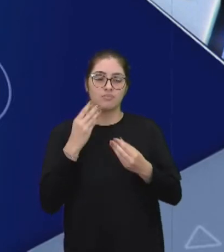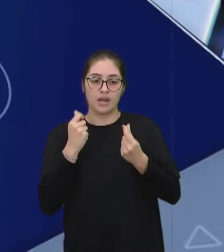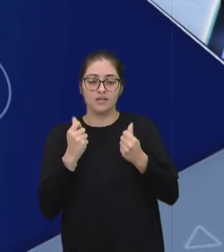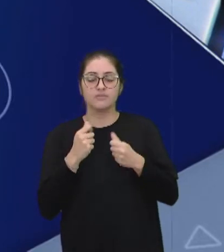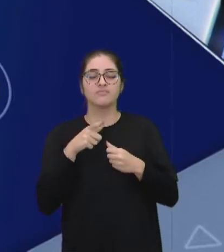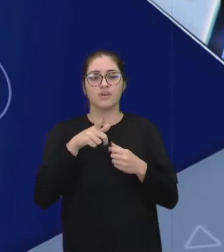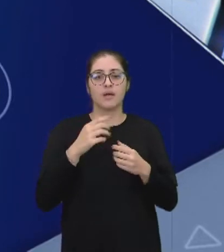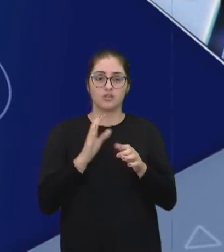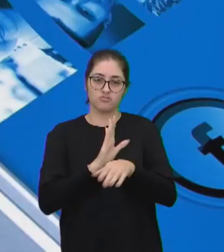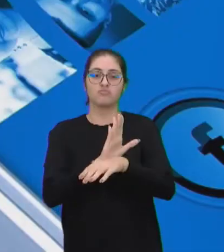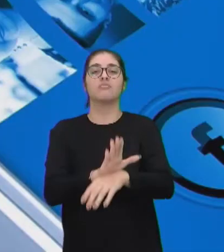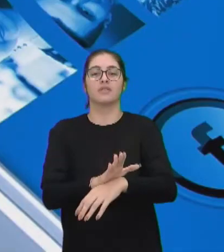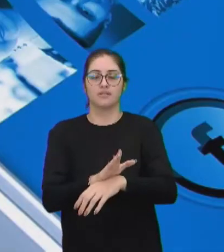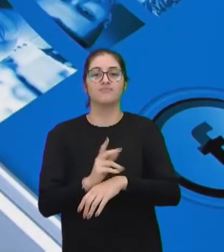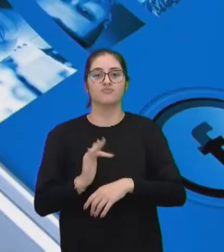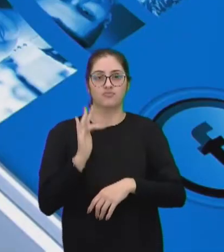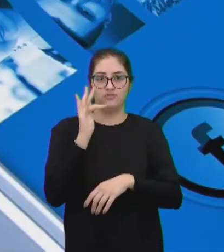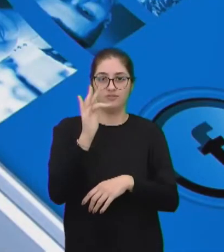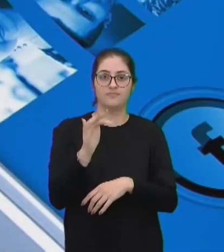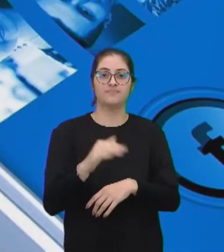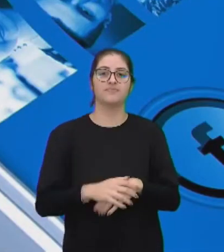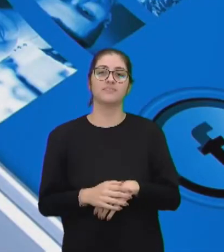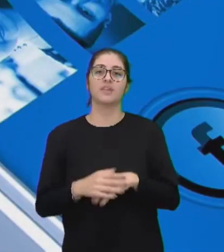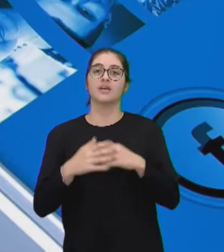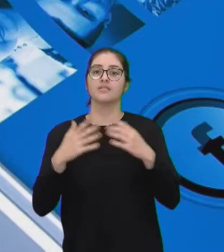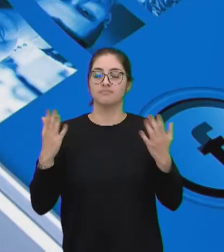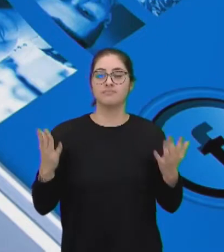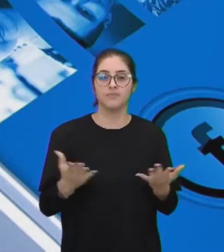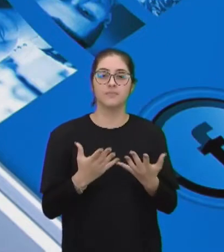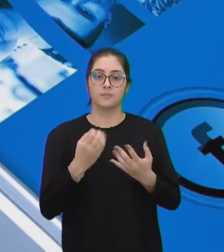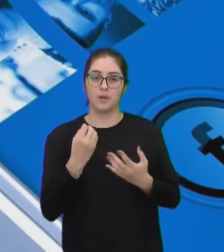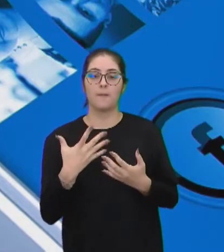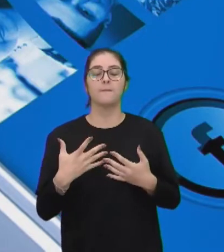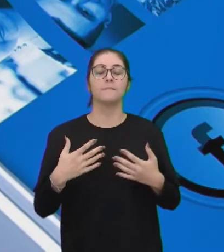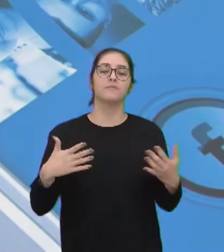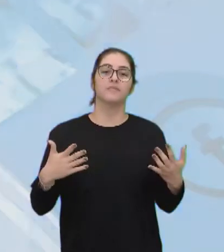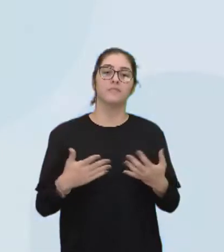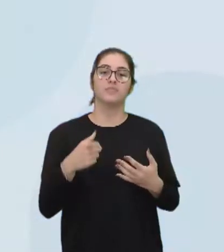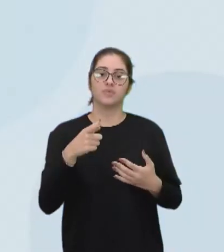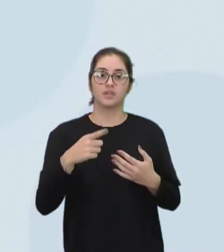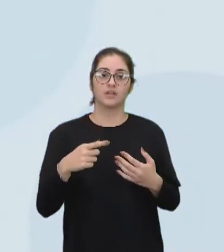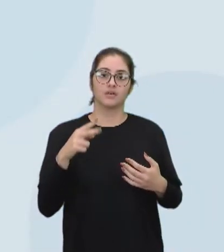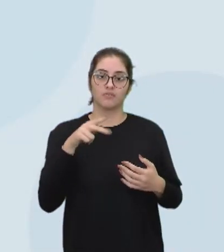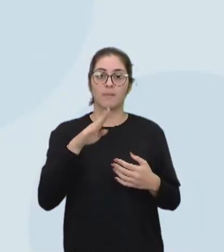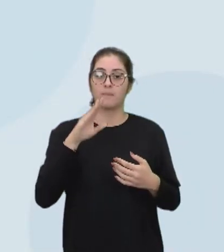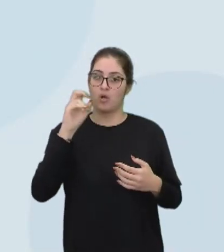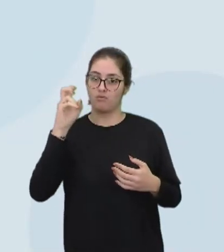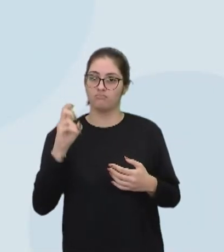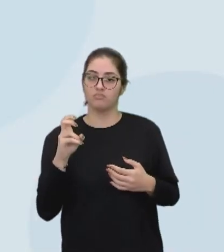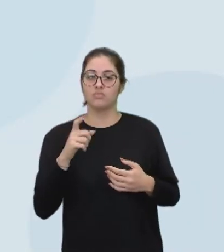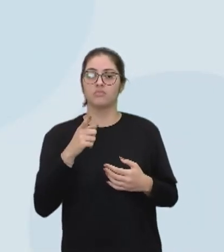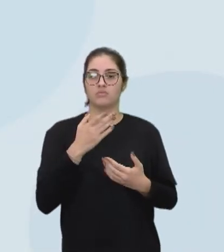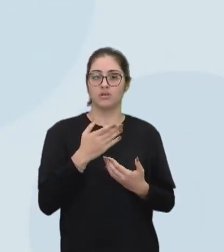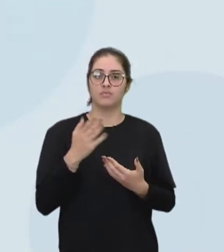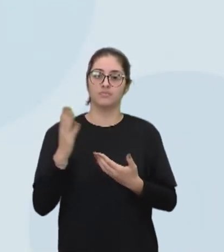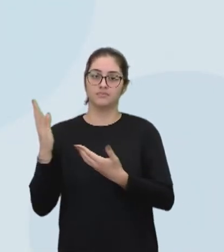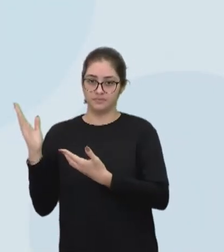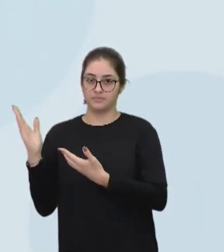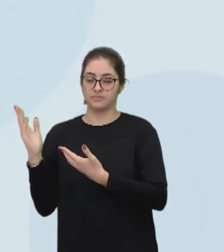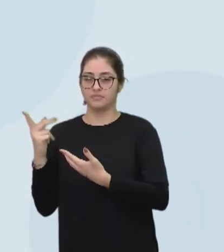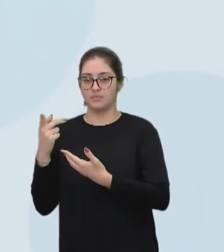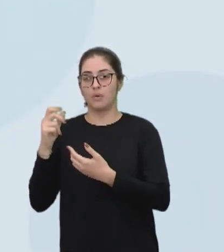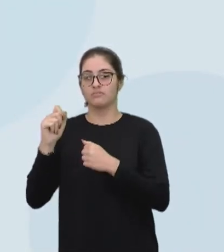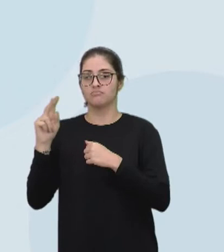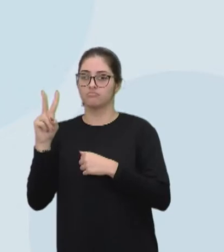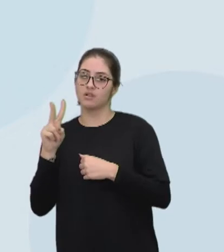eu garanto. Muito bem. Gente, nós temos aí a sugestão para vocês, o box Saiba Mais, onde vocês podem fazer essa